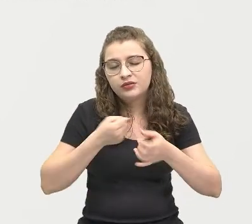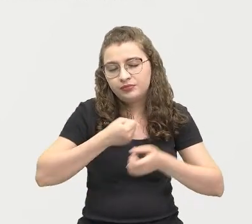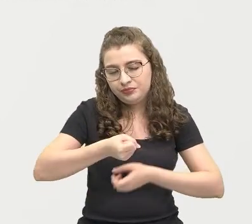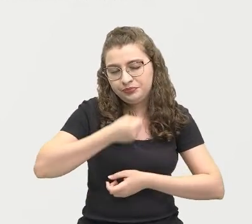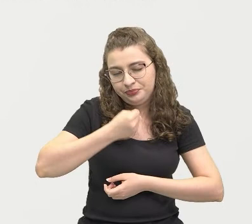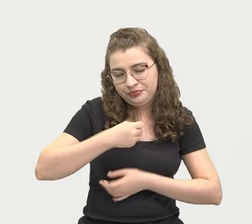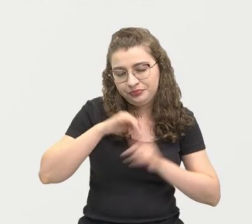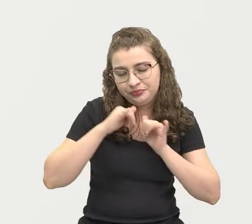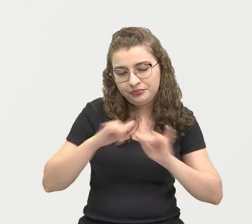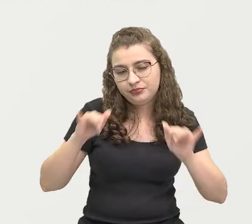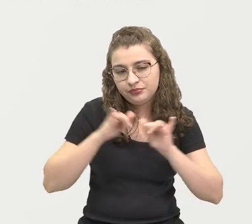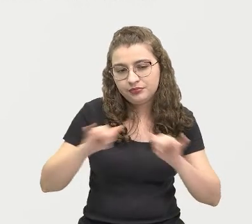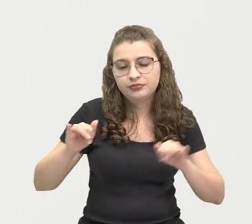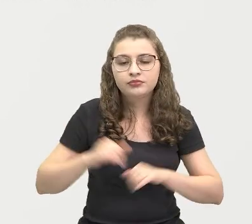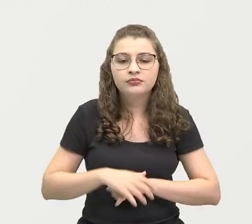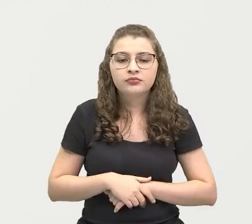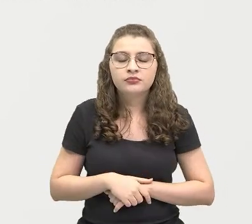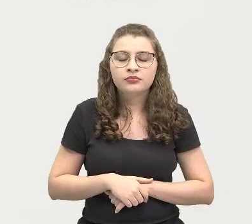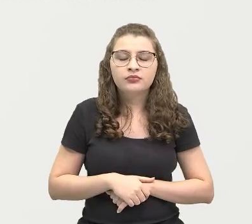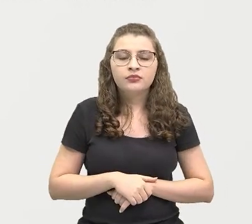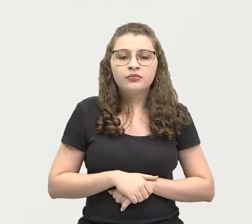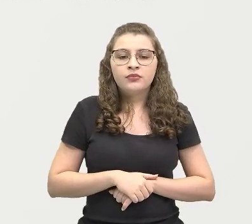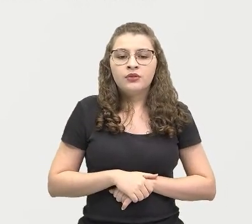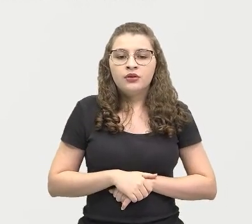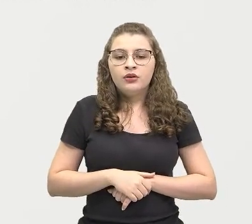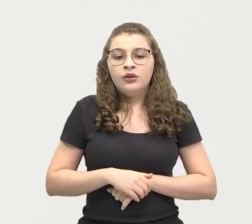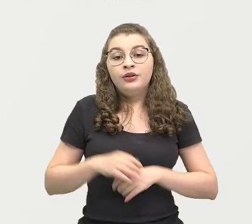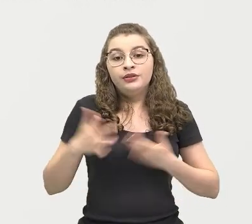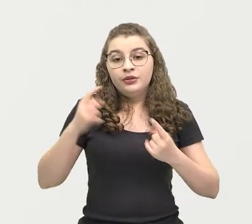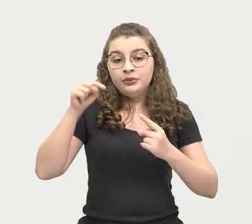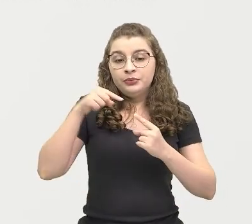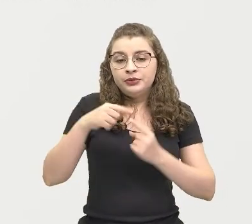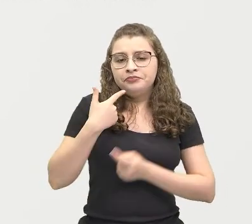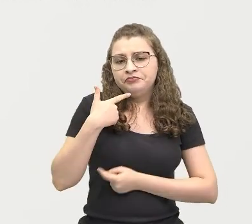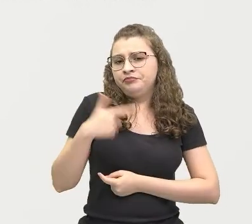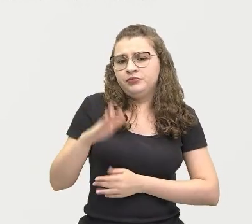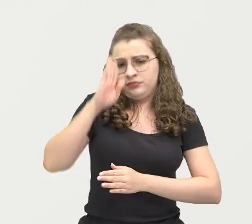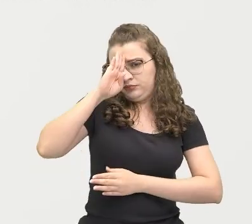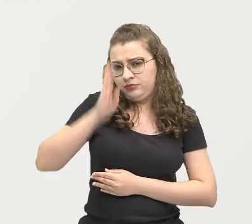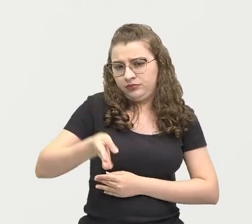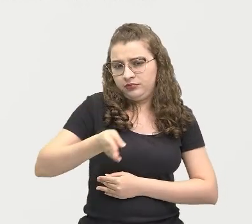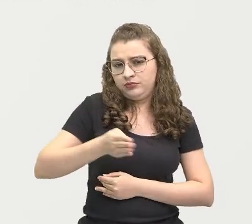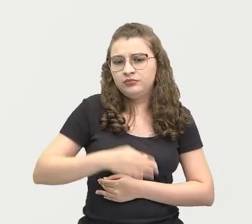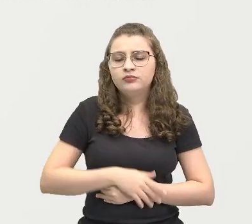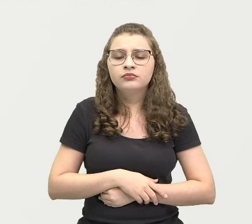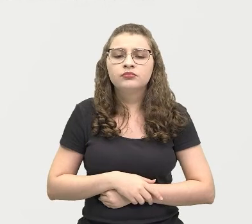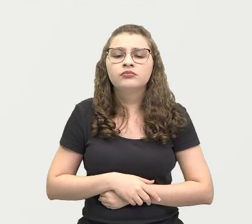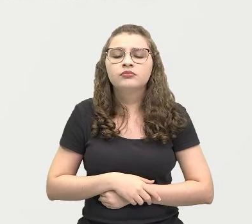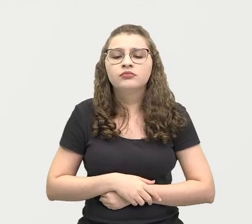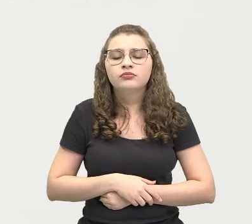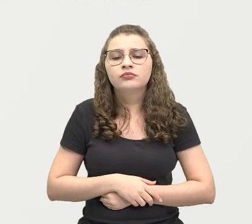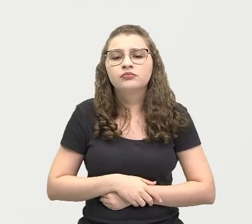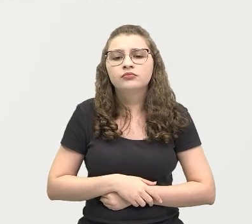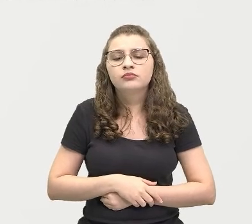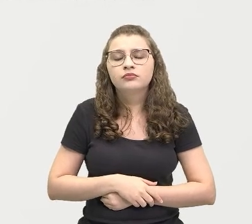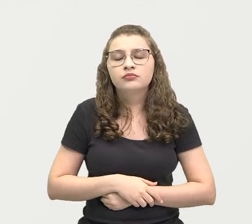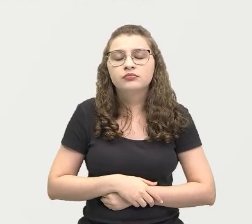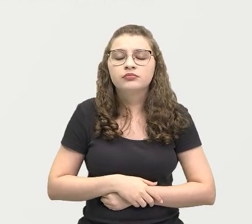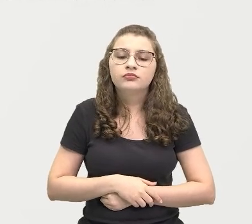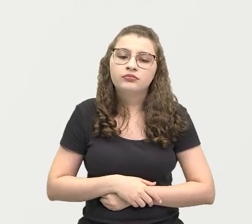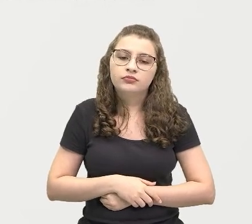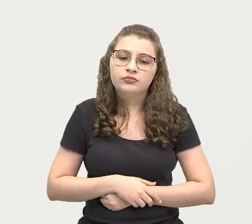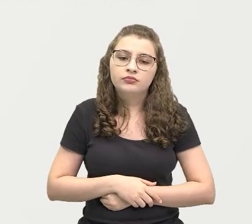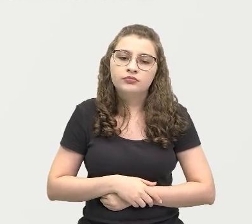no caso da crônica. Por isso que ele utiliza muito a linguagem objetiva, uma linguagem direta. Muito bem, com a